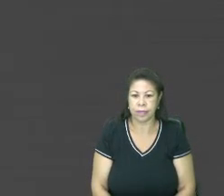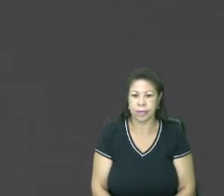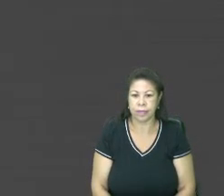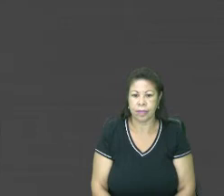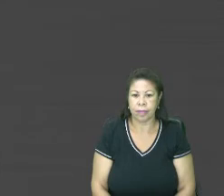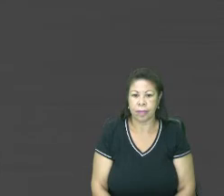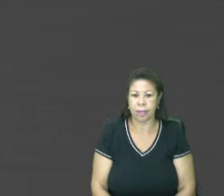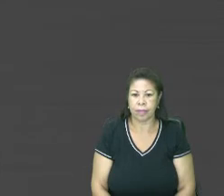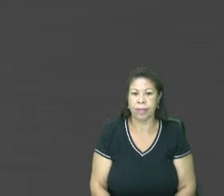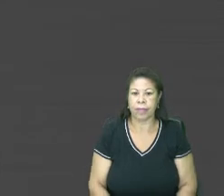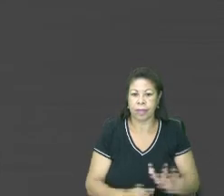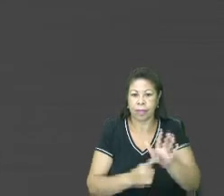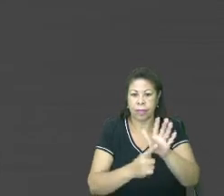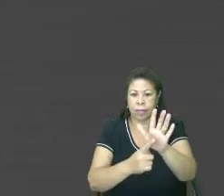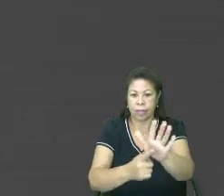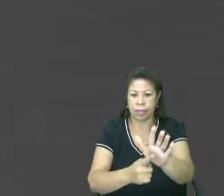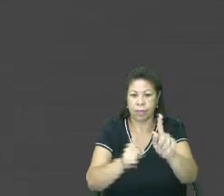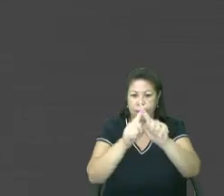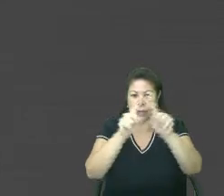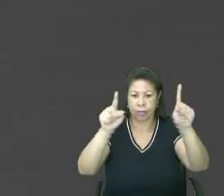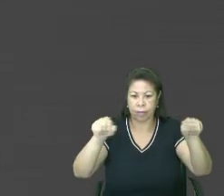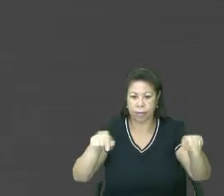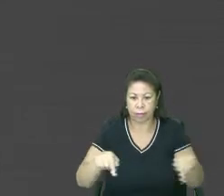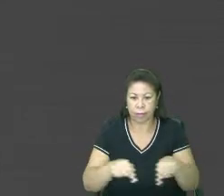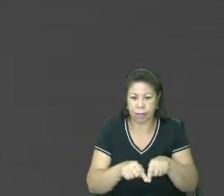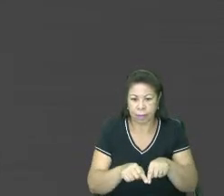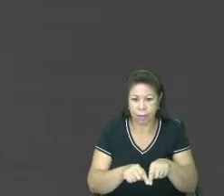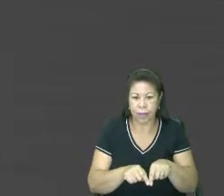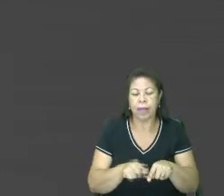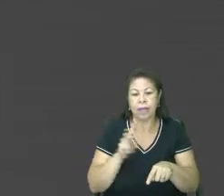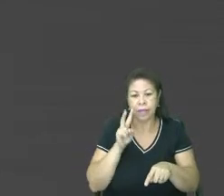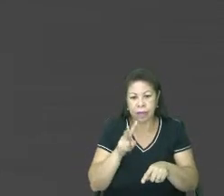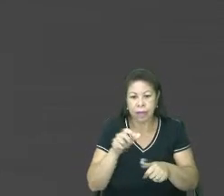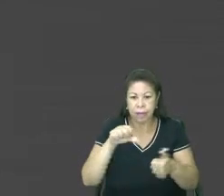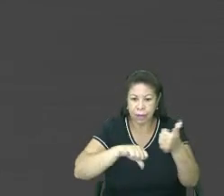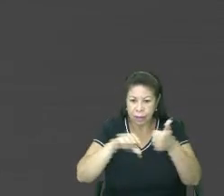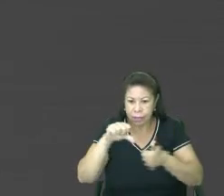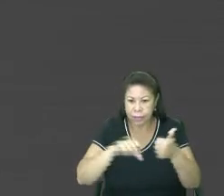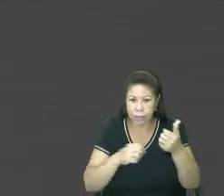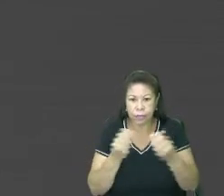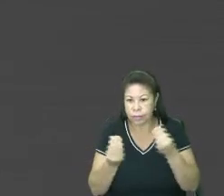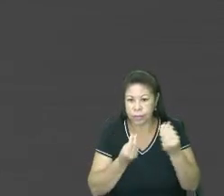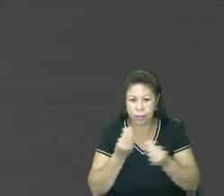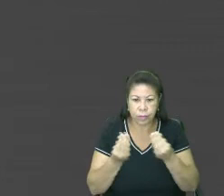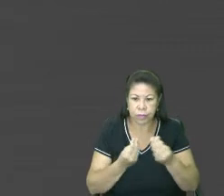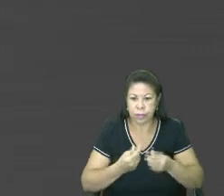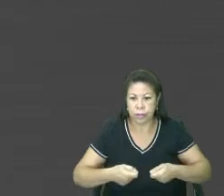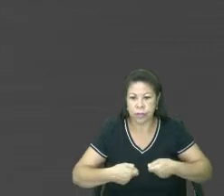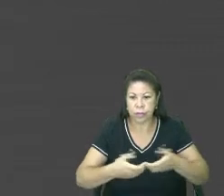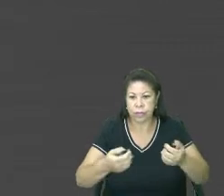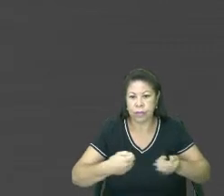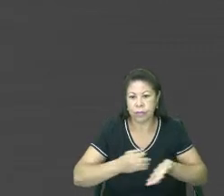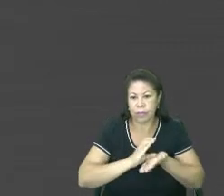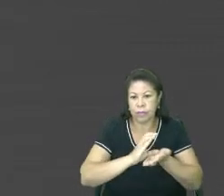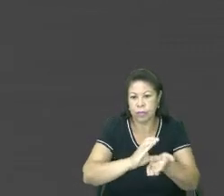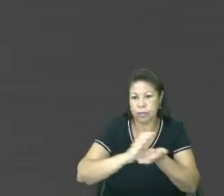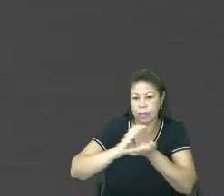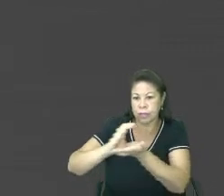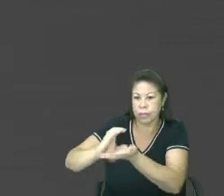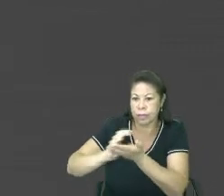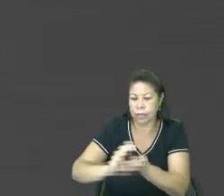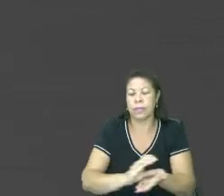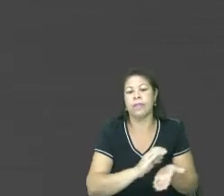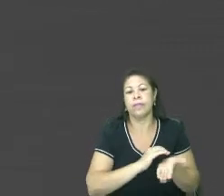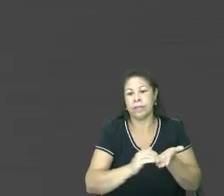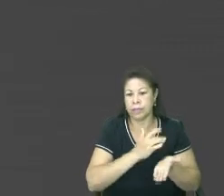Essa telinha é uma telinha que a gente faz avaliação da receita em relação aos gastos com saúde. Então, a gente tem lá, como a gente